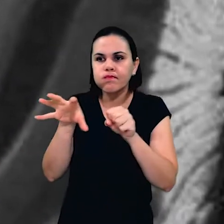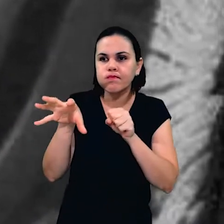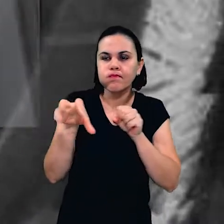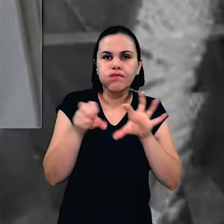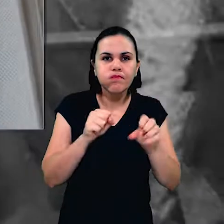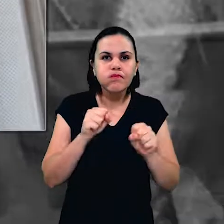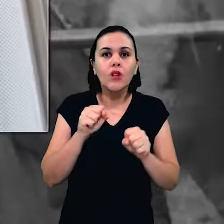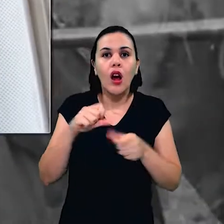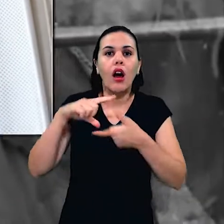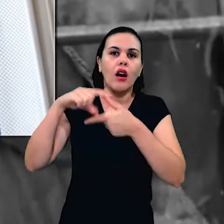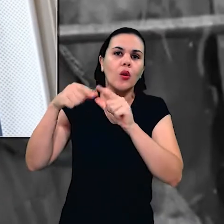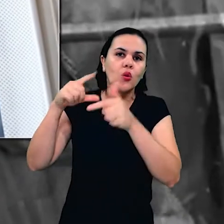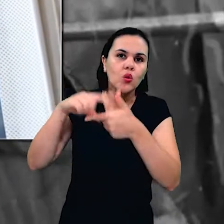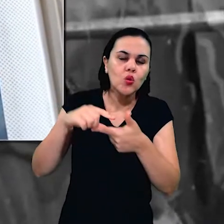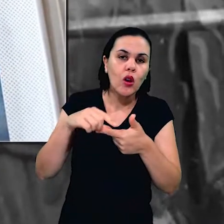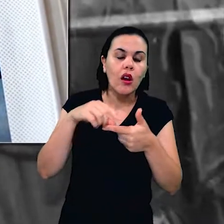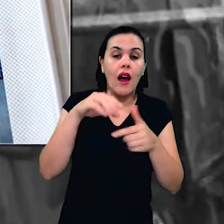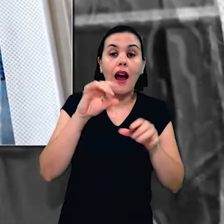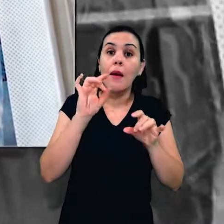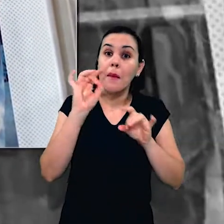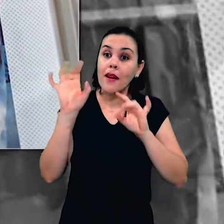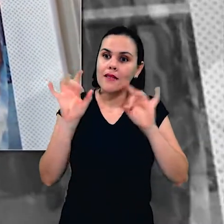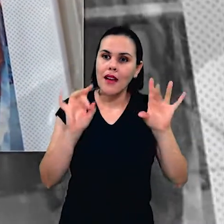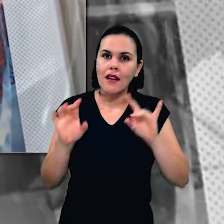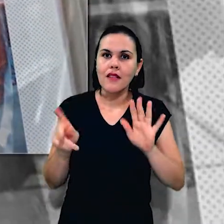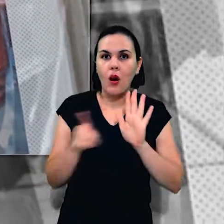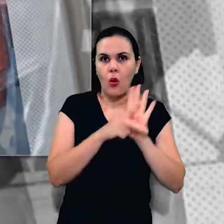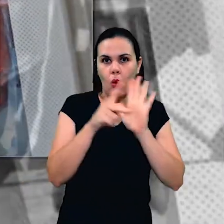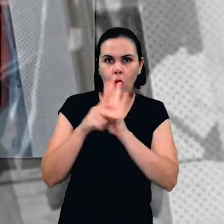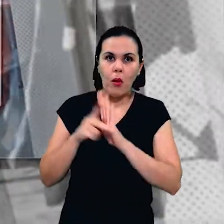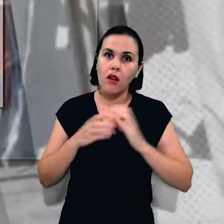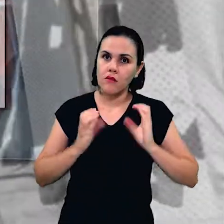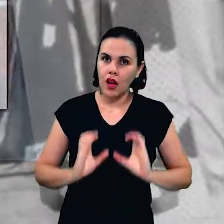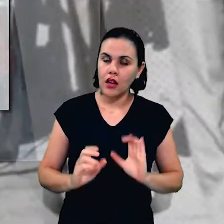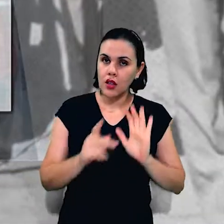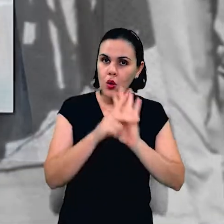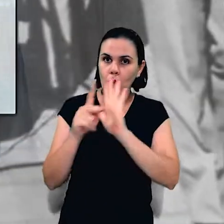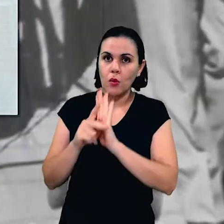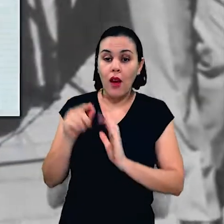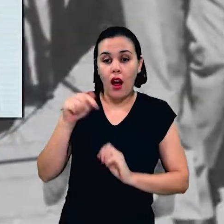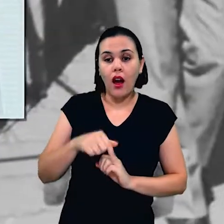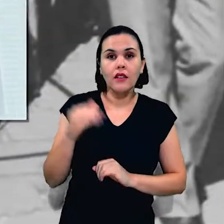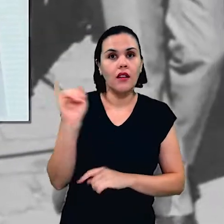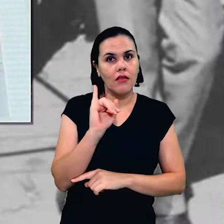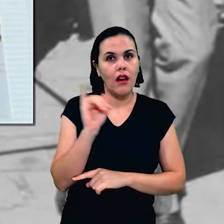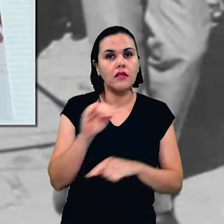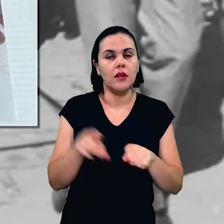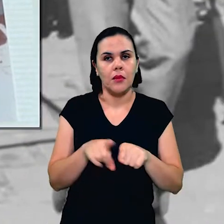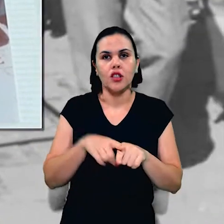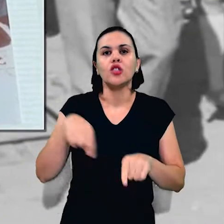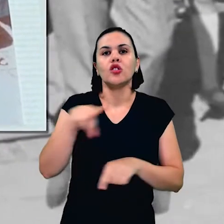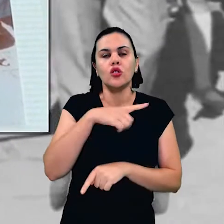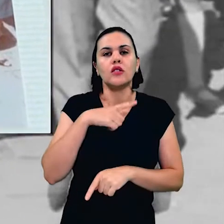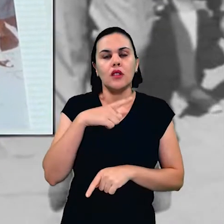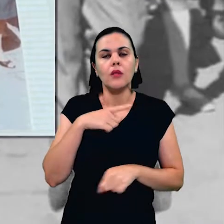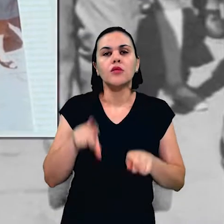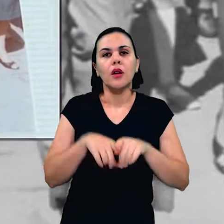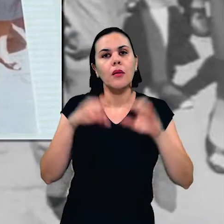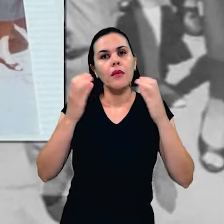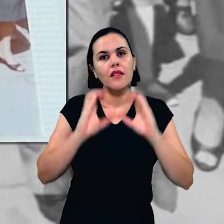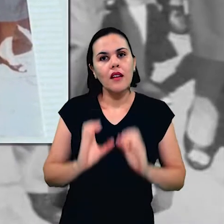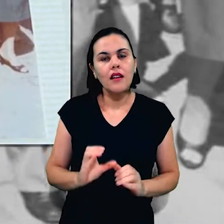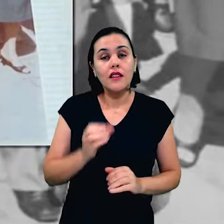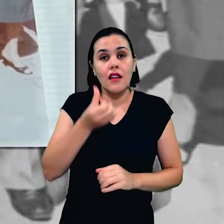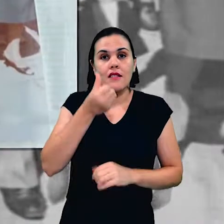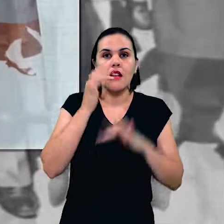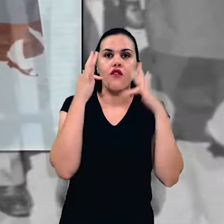essas tradições, claro, dentro das suas características. E não foi diferente com Itanhaém. Itanhaém nós temos essa característica das três